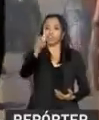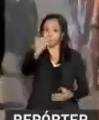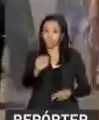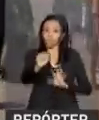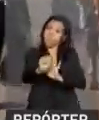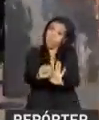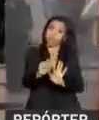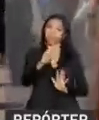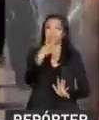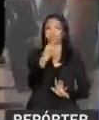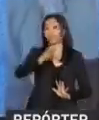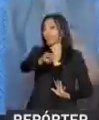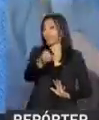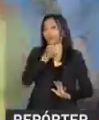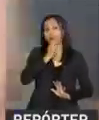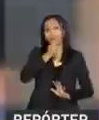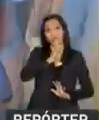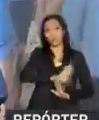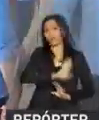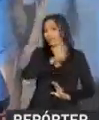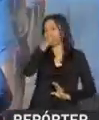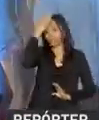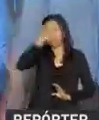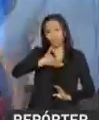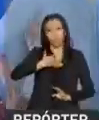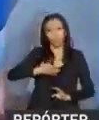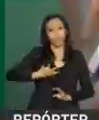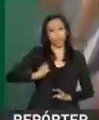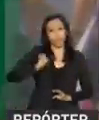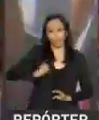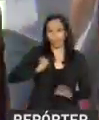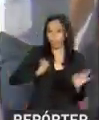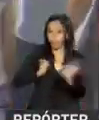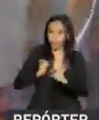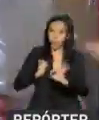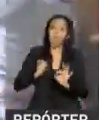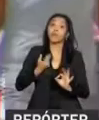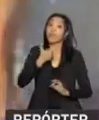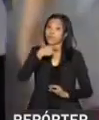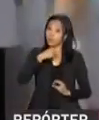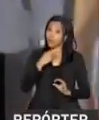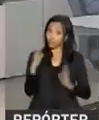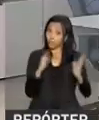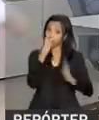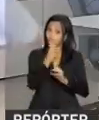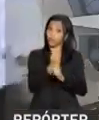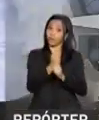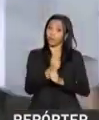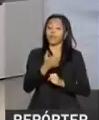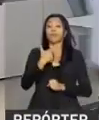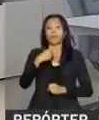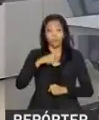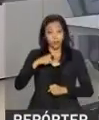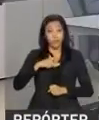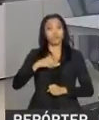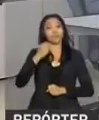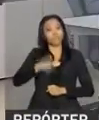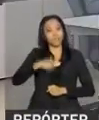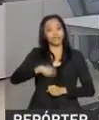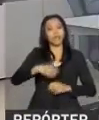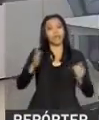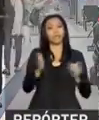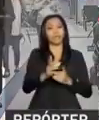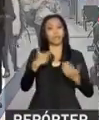não fizeram essa confirmação nos últimos 3 anos. Quem está nessa situação tem até o dia 28 de fevereiro